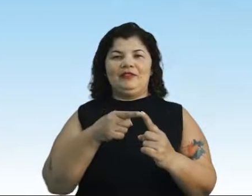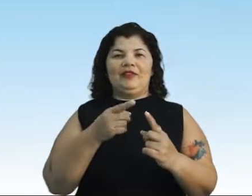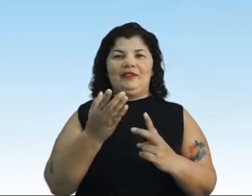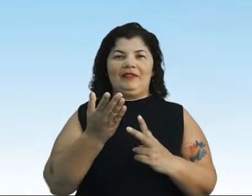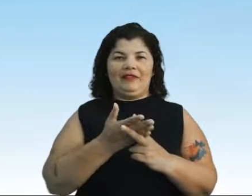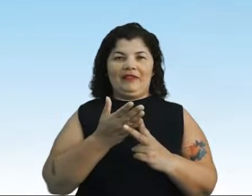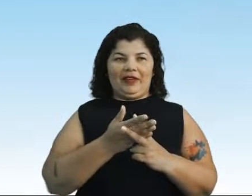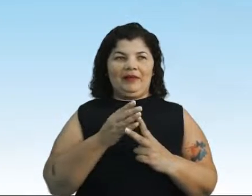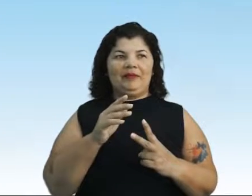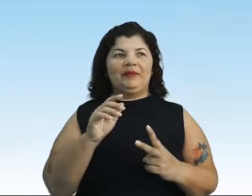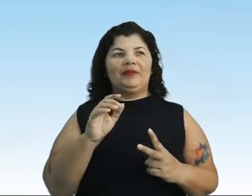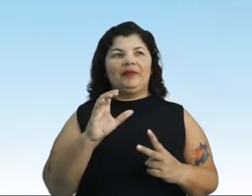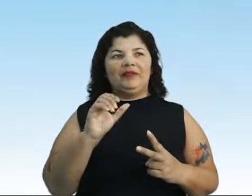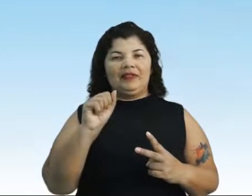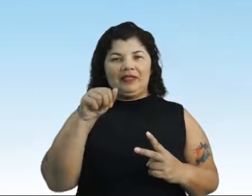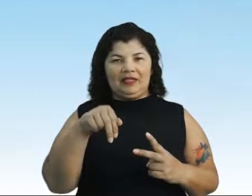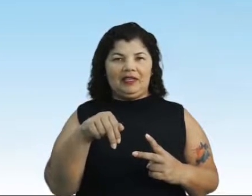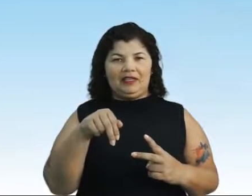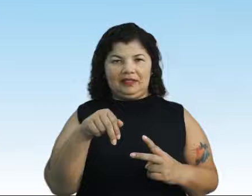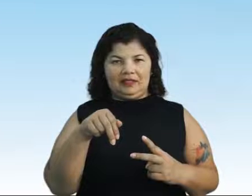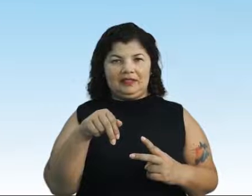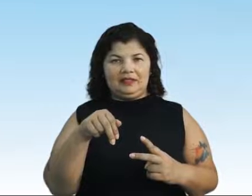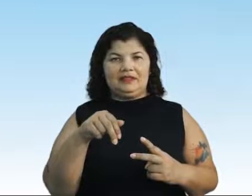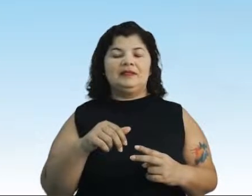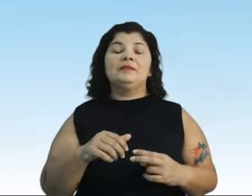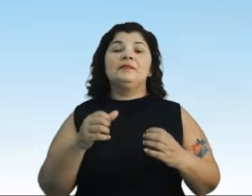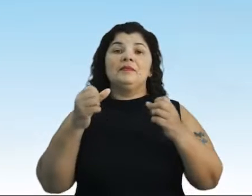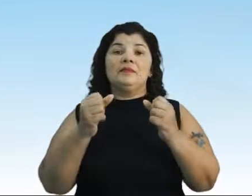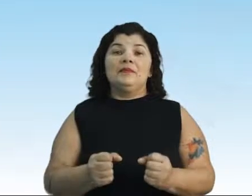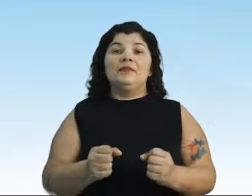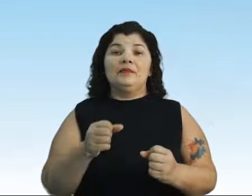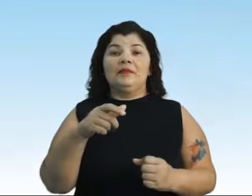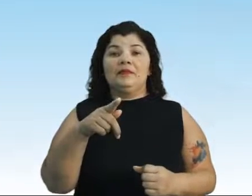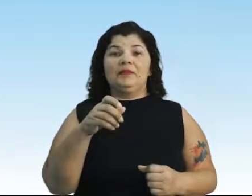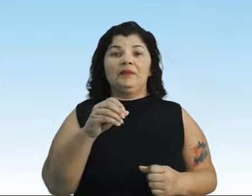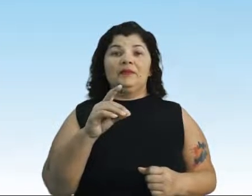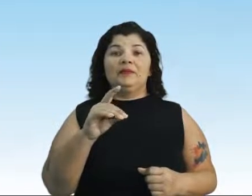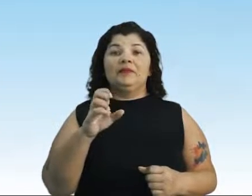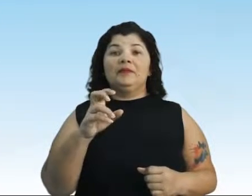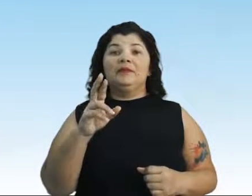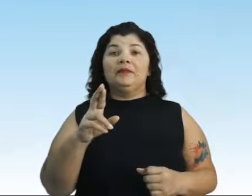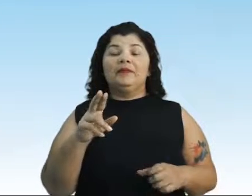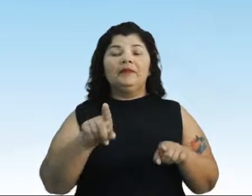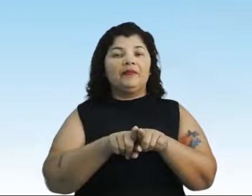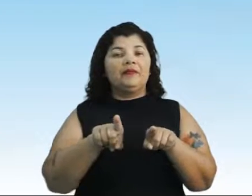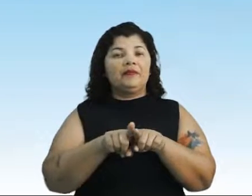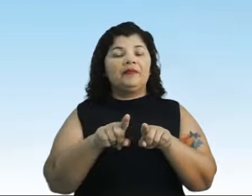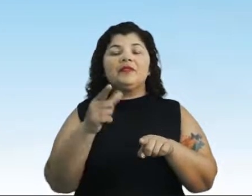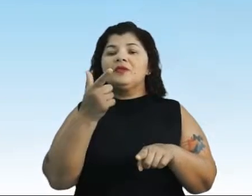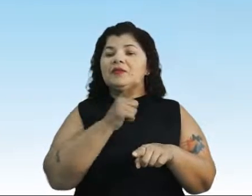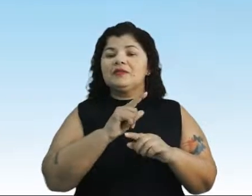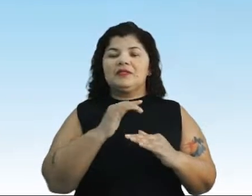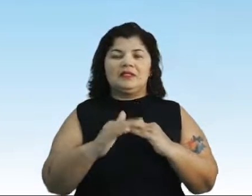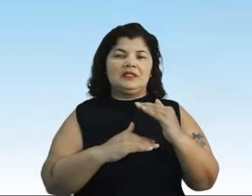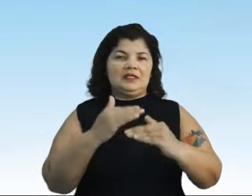verbo can. Poder no sentido de eu ter conseguido desenvolver uma